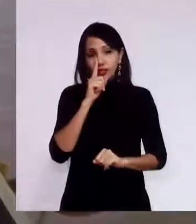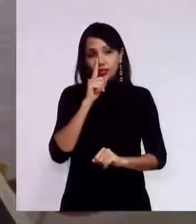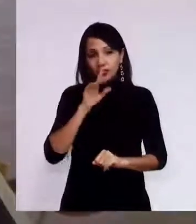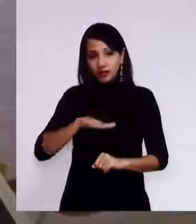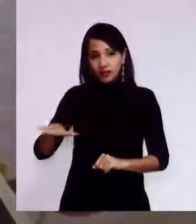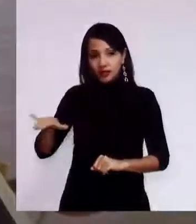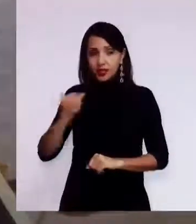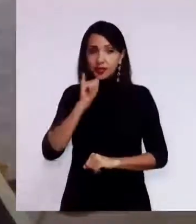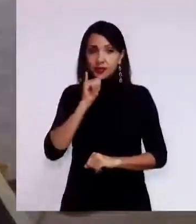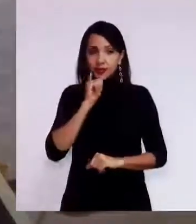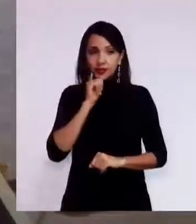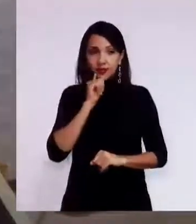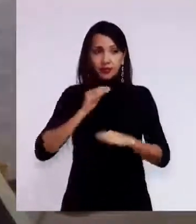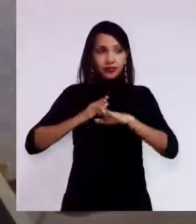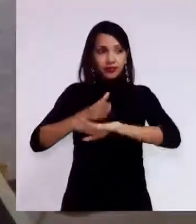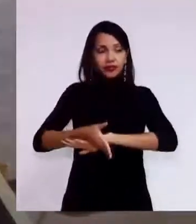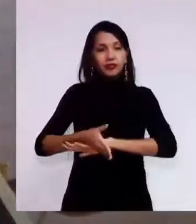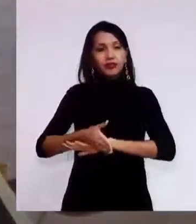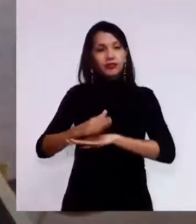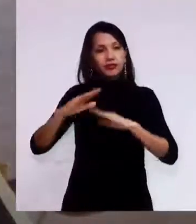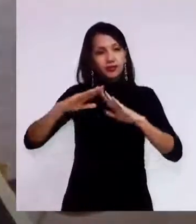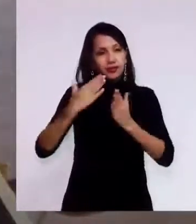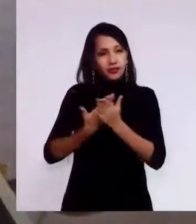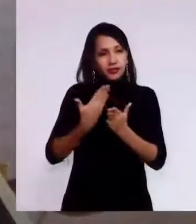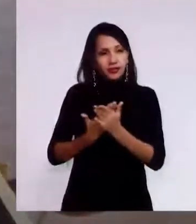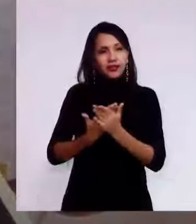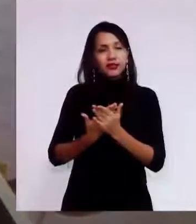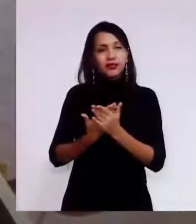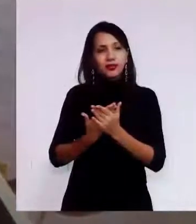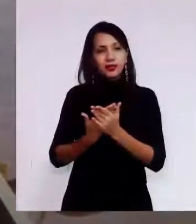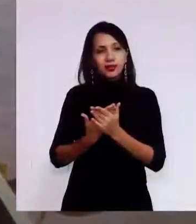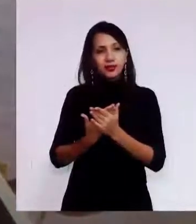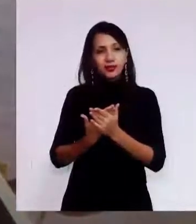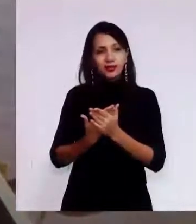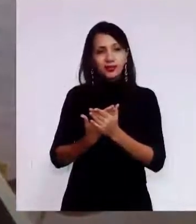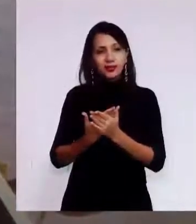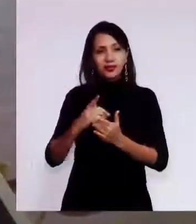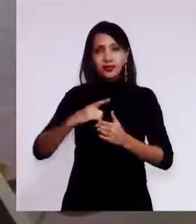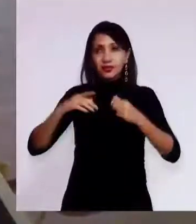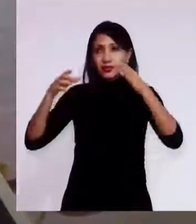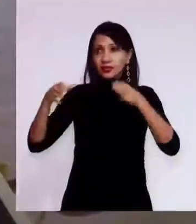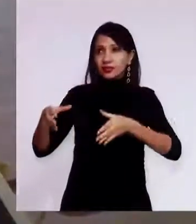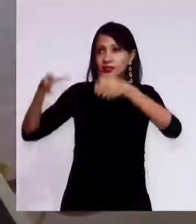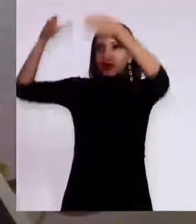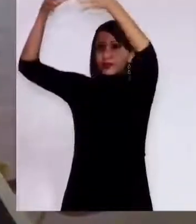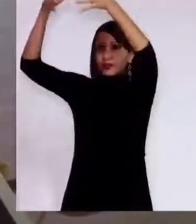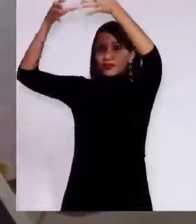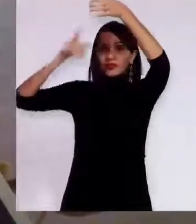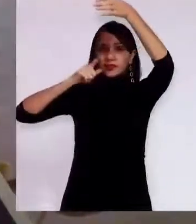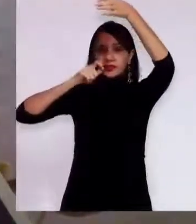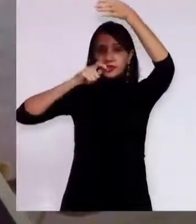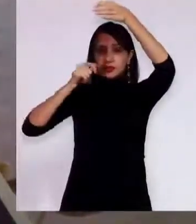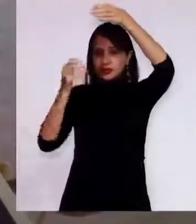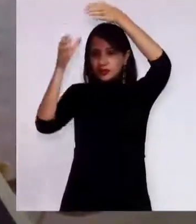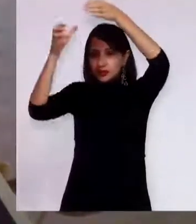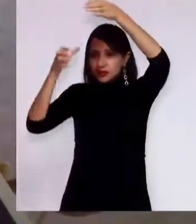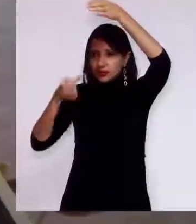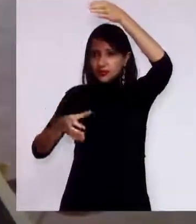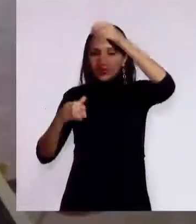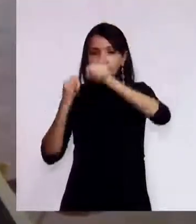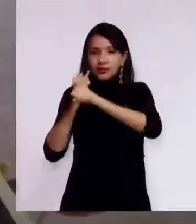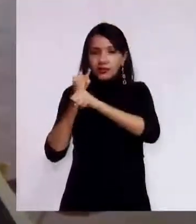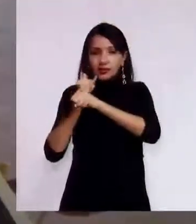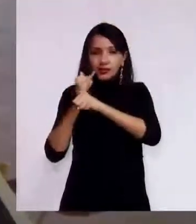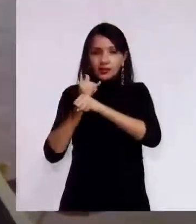um exemplo? Entrada ali da escola, Antônia do Canto. Tinha uma caixa d'água ano passado, que estava com a base dela toda